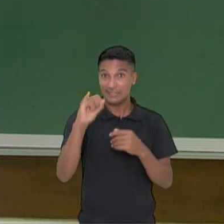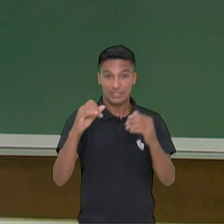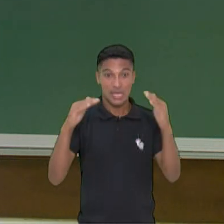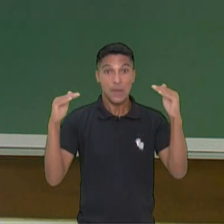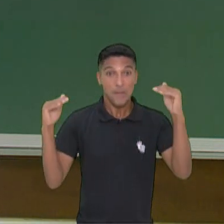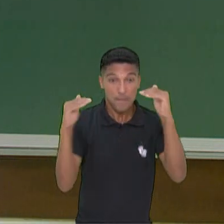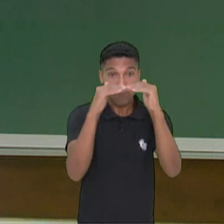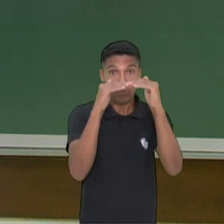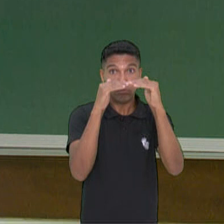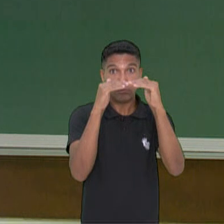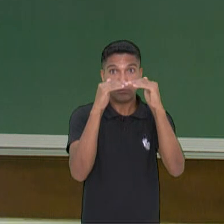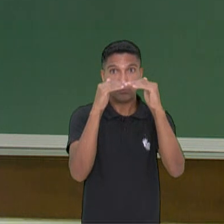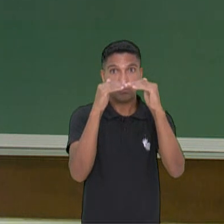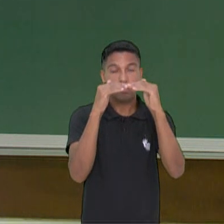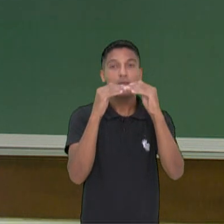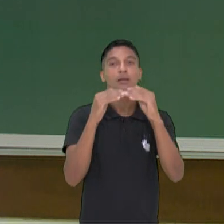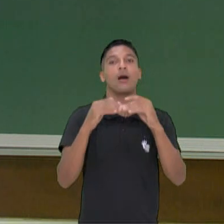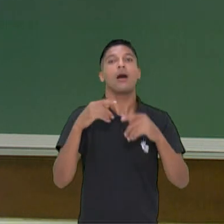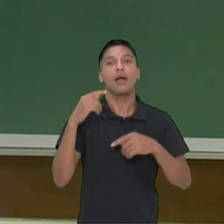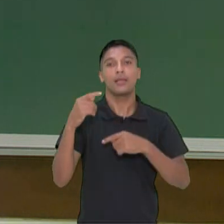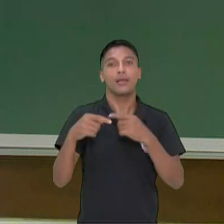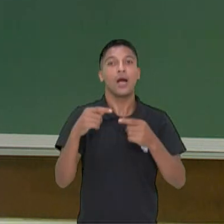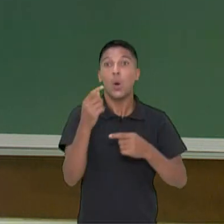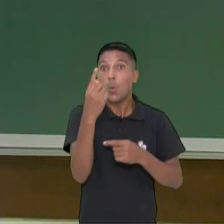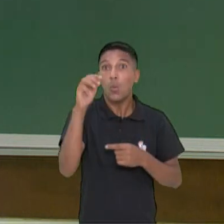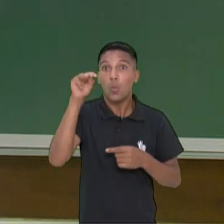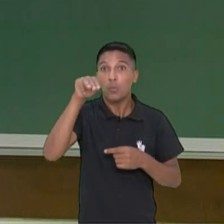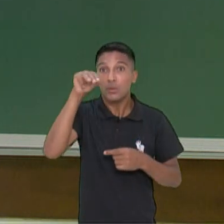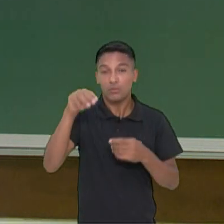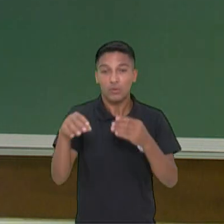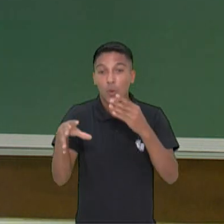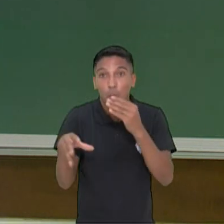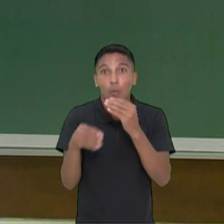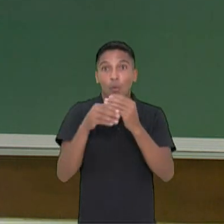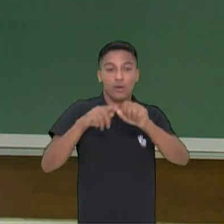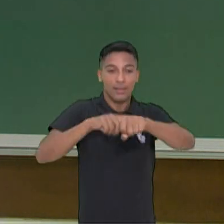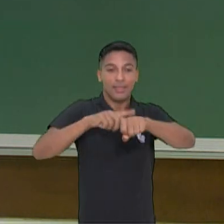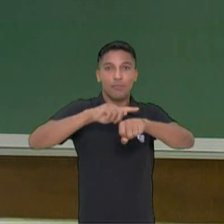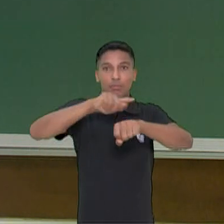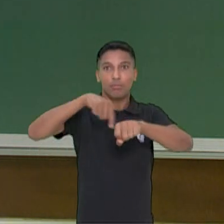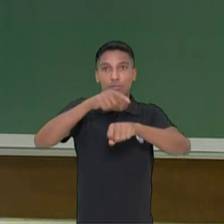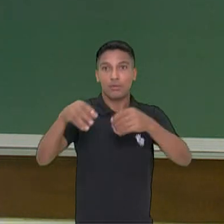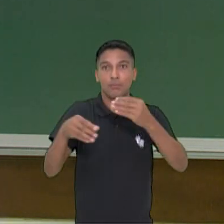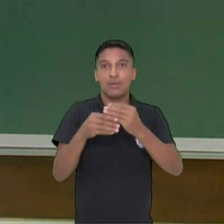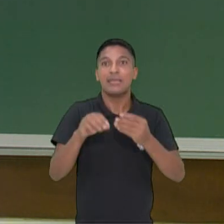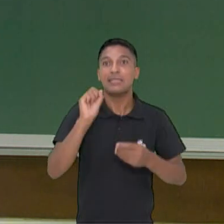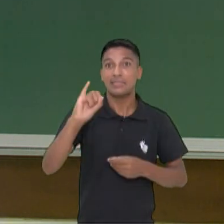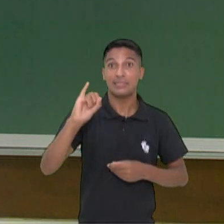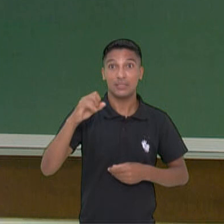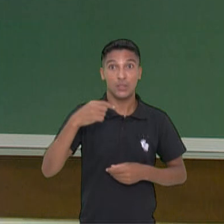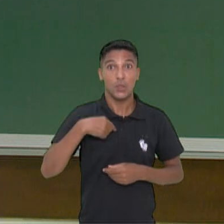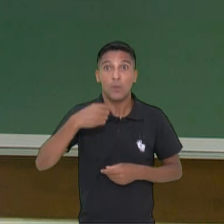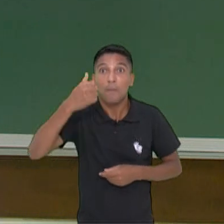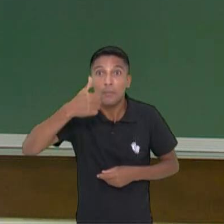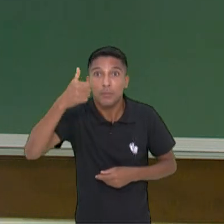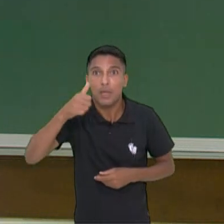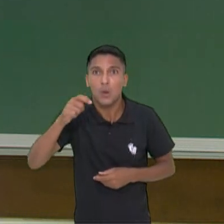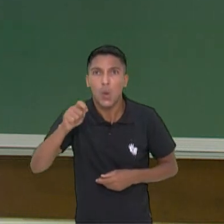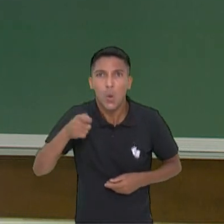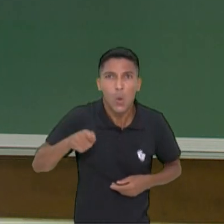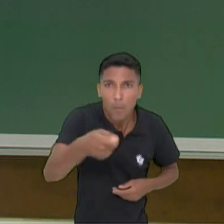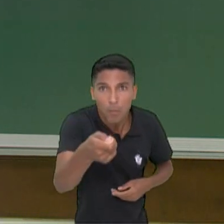a provocação é de um minuto dentro desse desse tempo o primeiro que consegui tocar o adversário